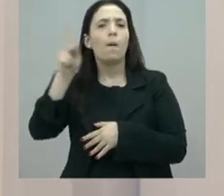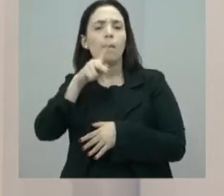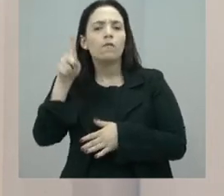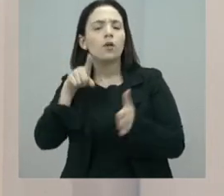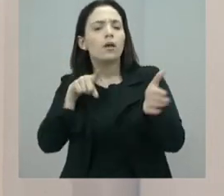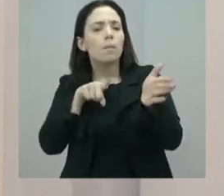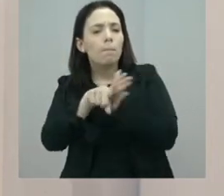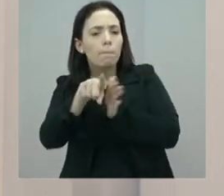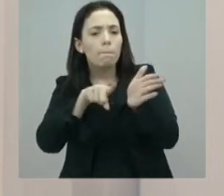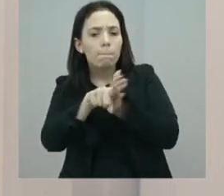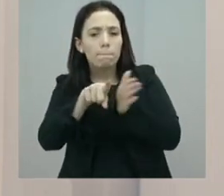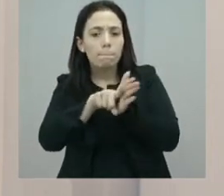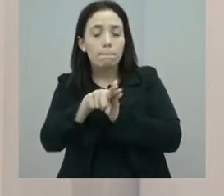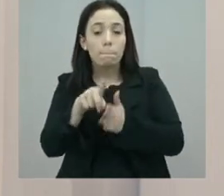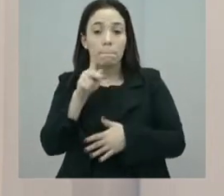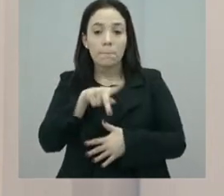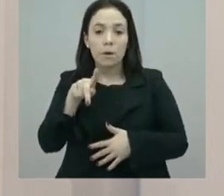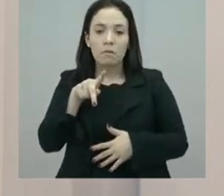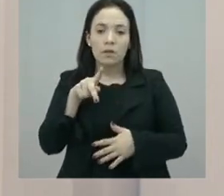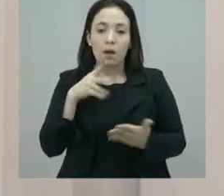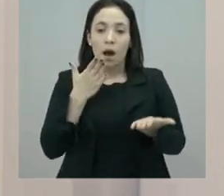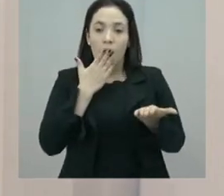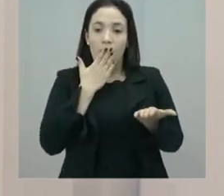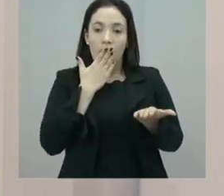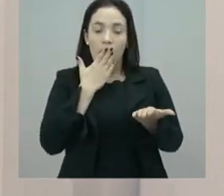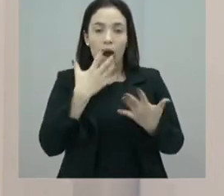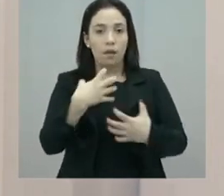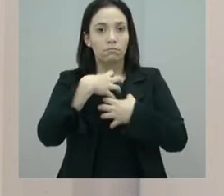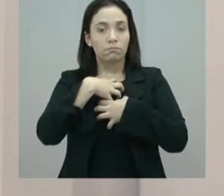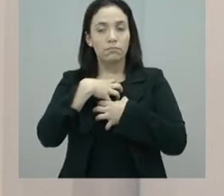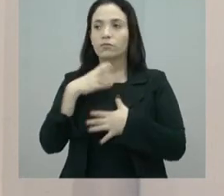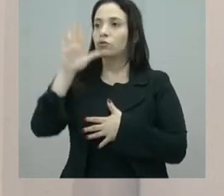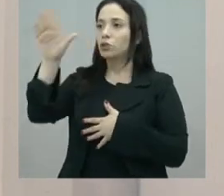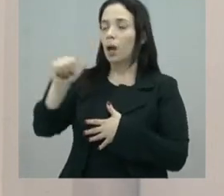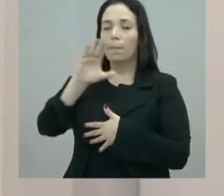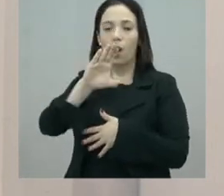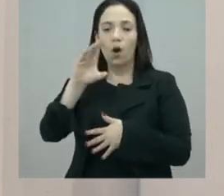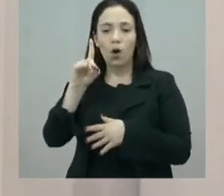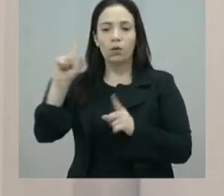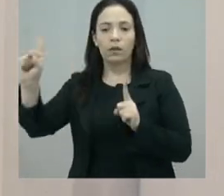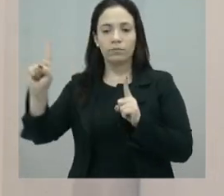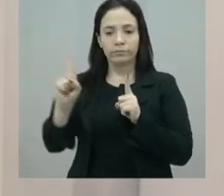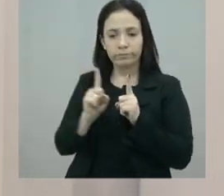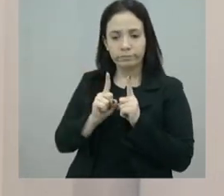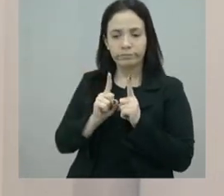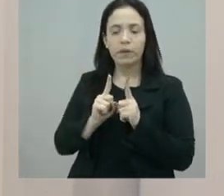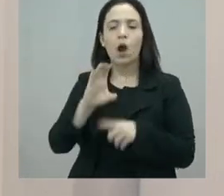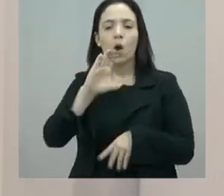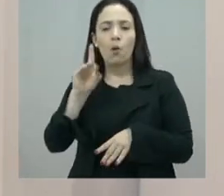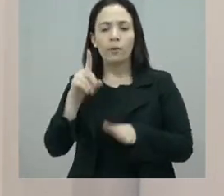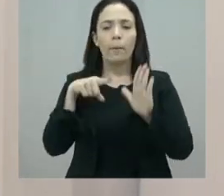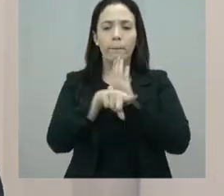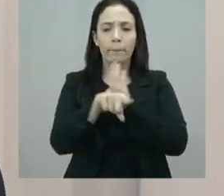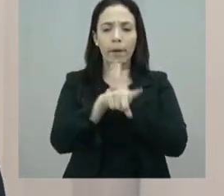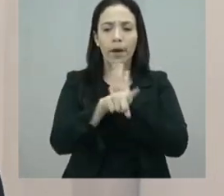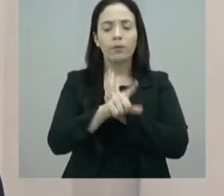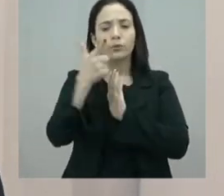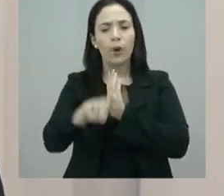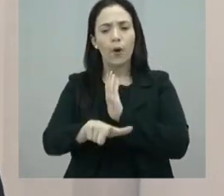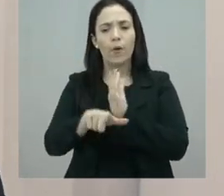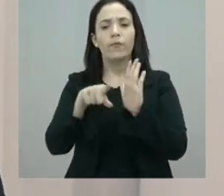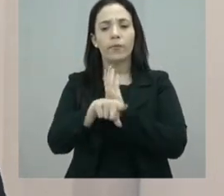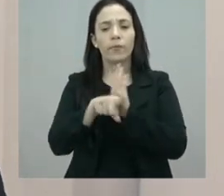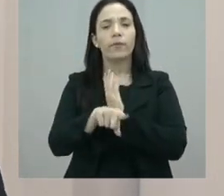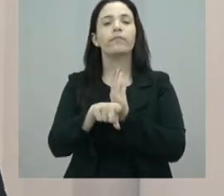ela vai dizer. A professora vai ficar impactada, vai chamar a coordenadora pedagógica vai perguntar de novo à criança a mesma coisa, ela vai dizer a